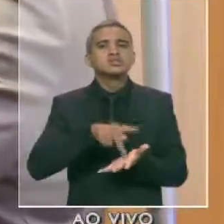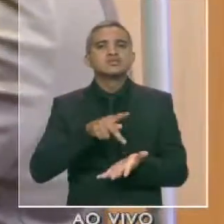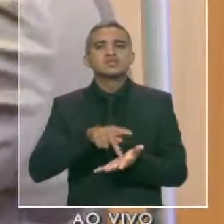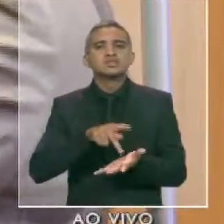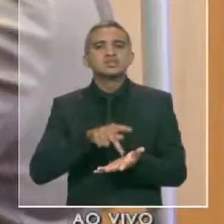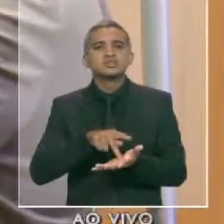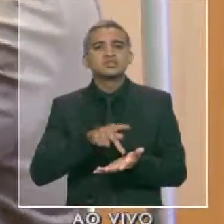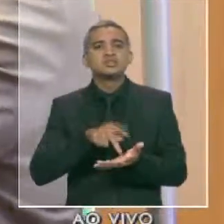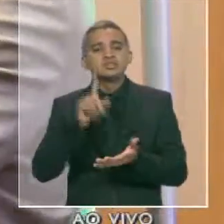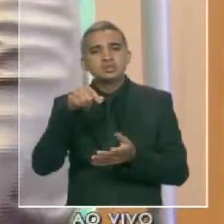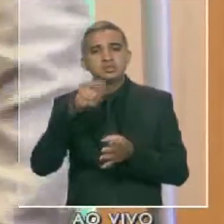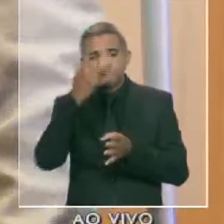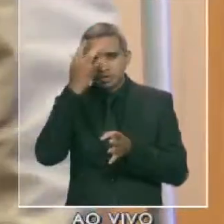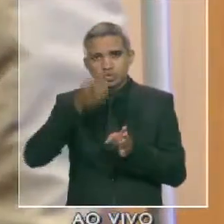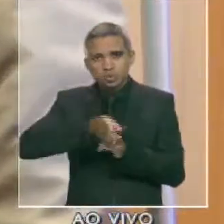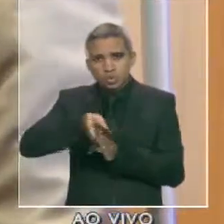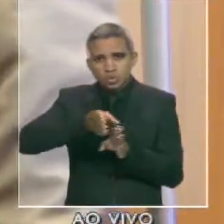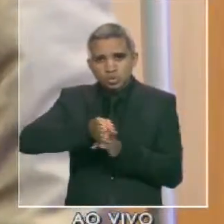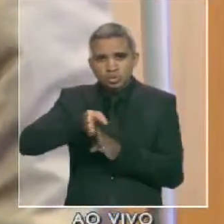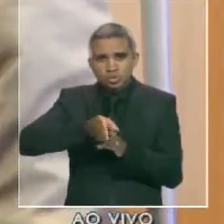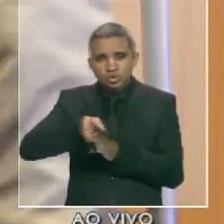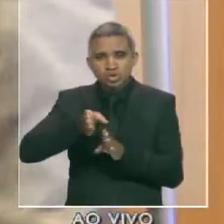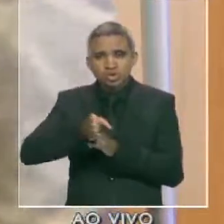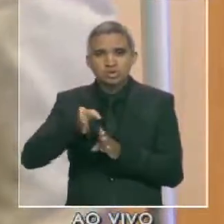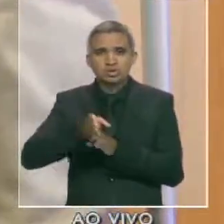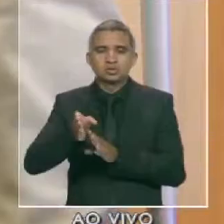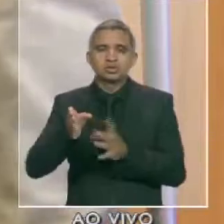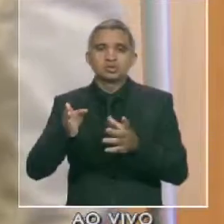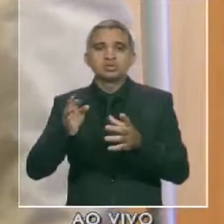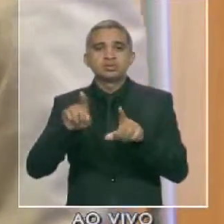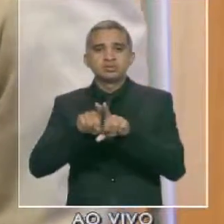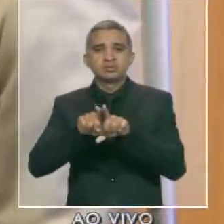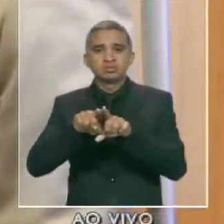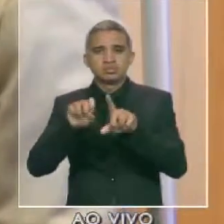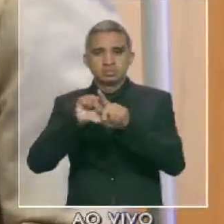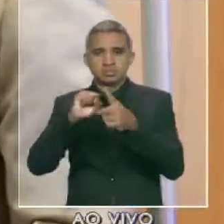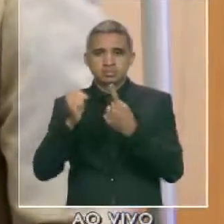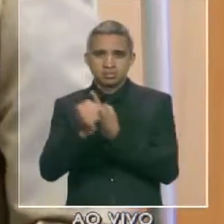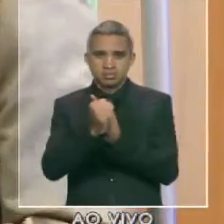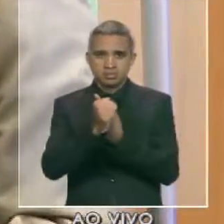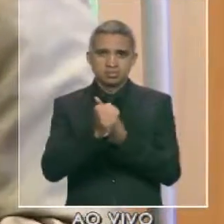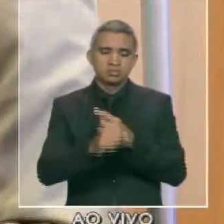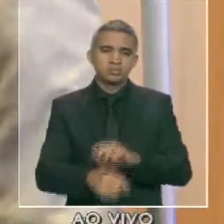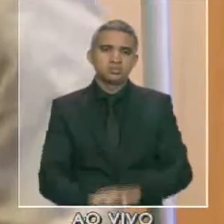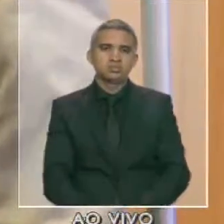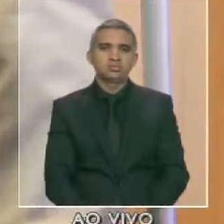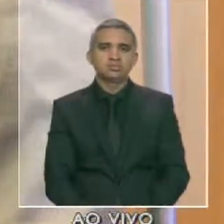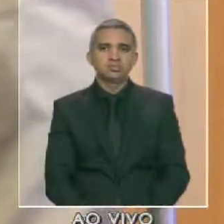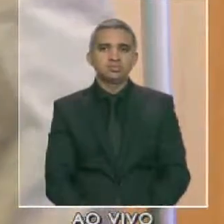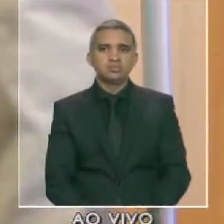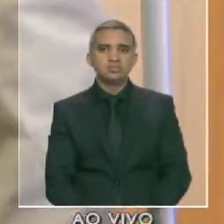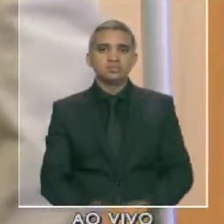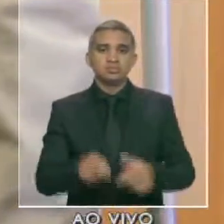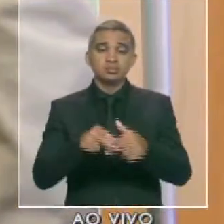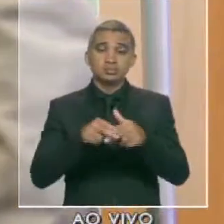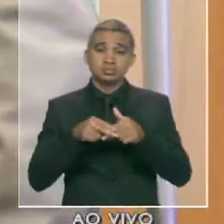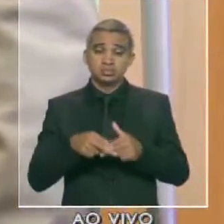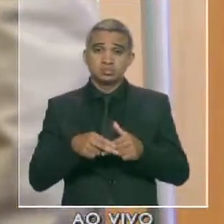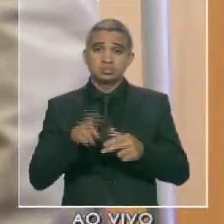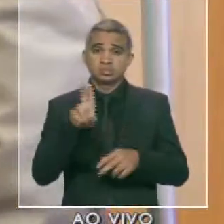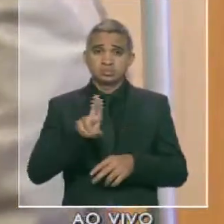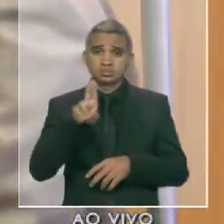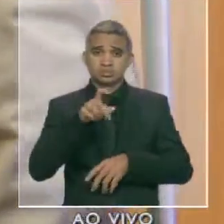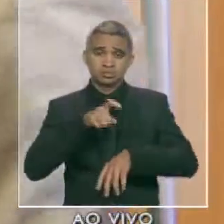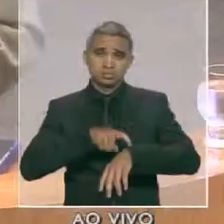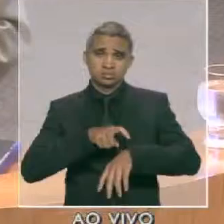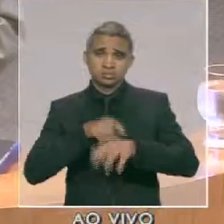são os conselheiros, que é a sociedade civil organizada. Mas eu quero, para iniciar realmente nosso pronunciamento, utilizando o tempo do